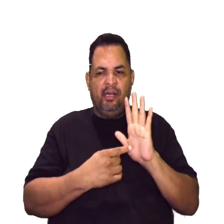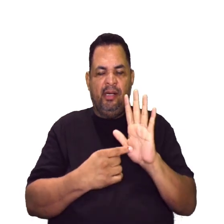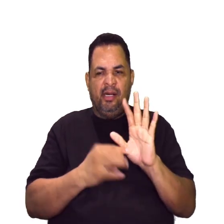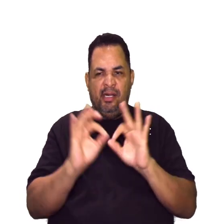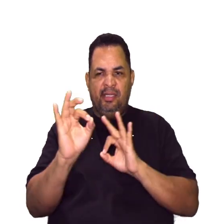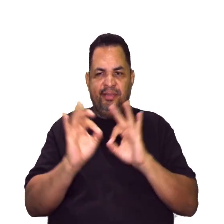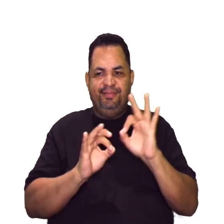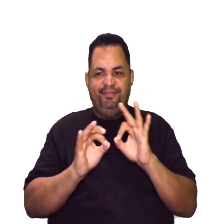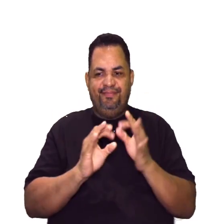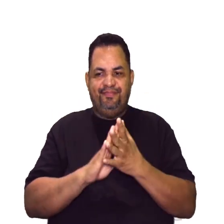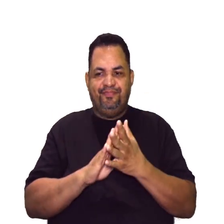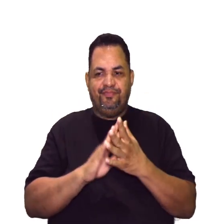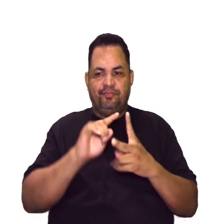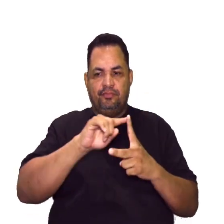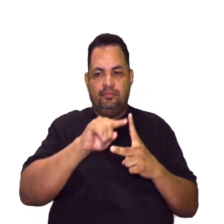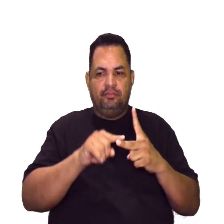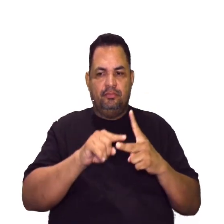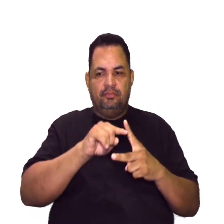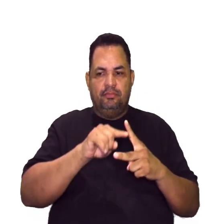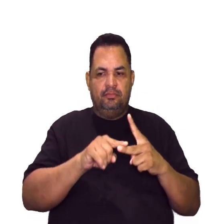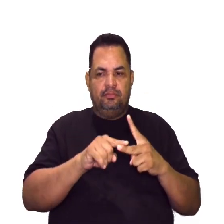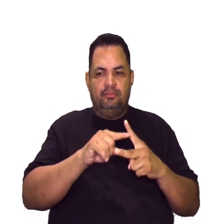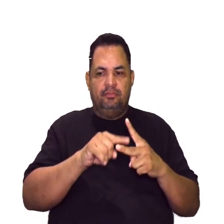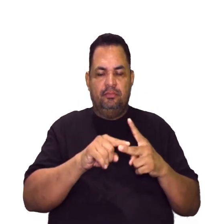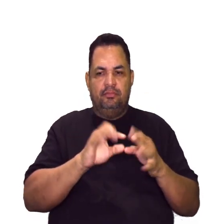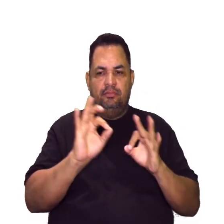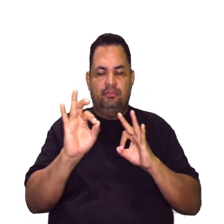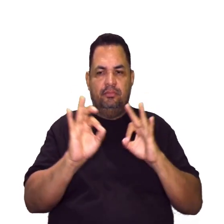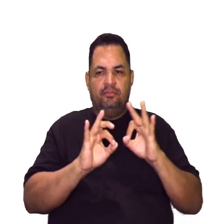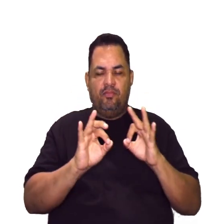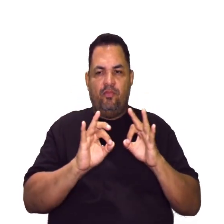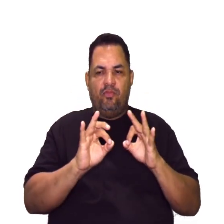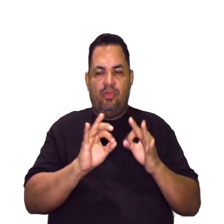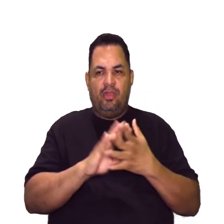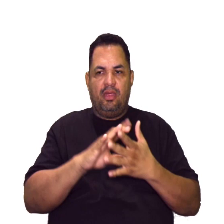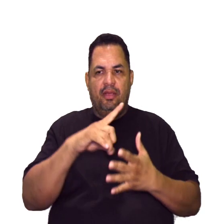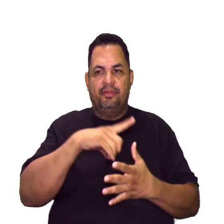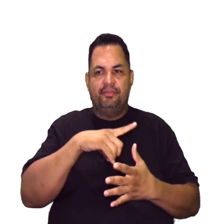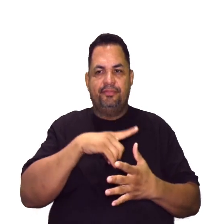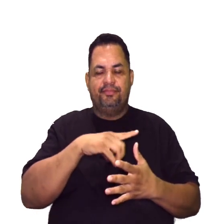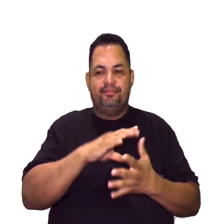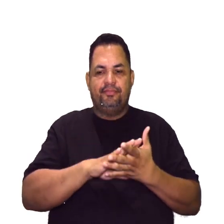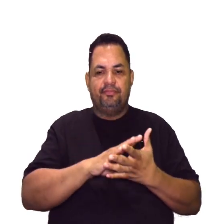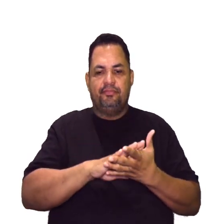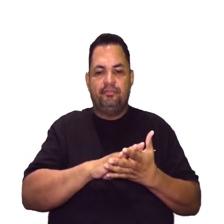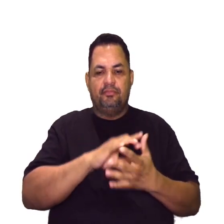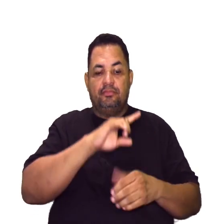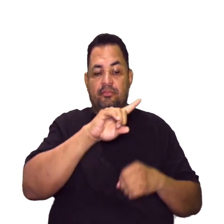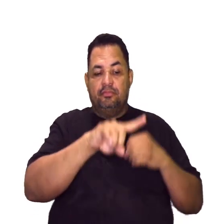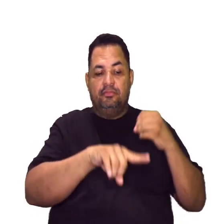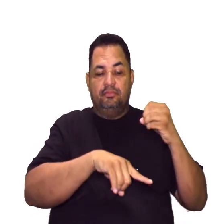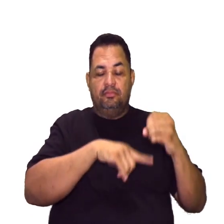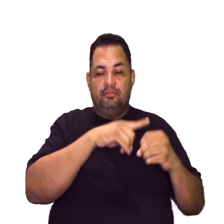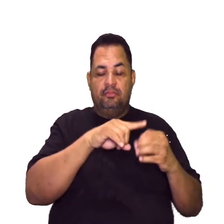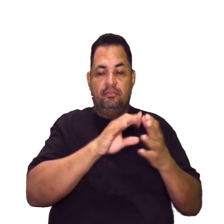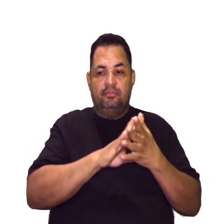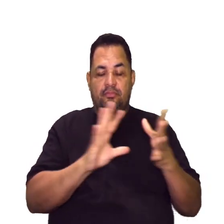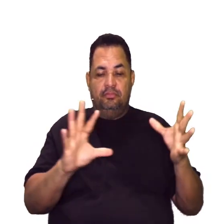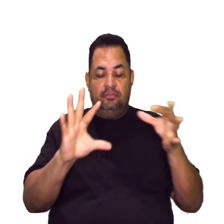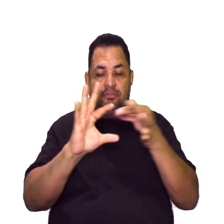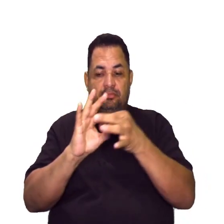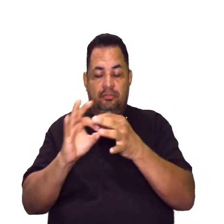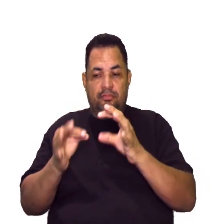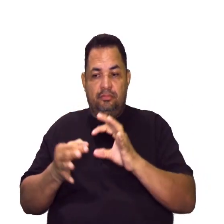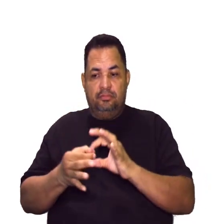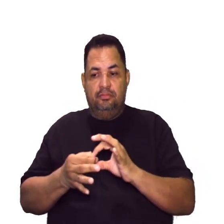Representa os ângulos que existem entre os átomos que estão